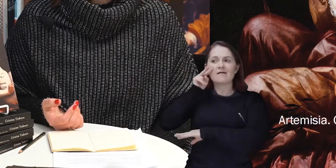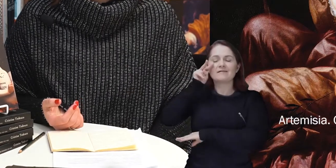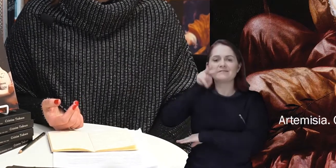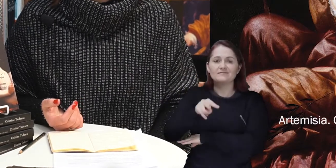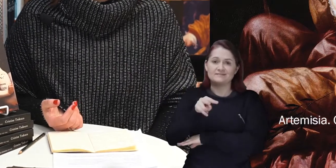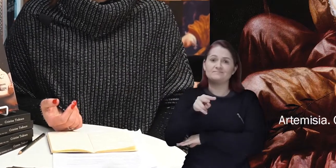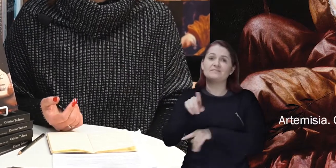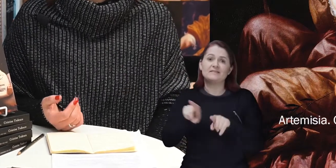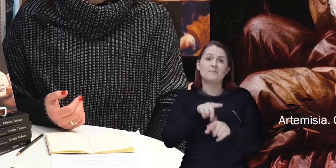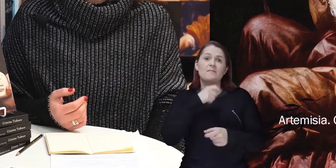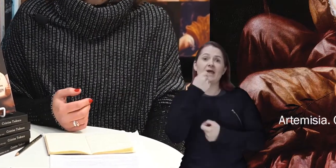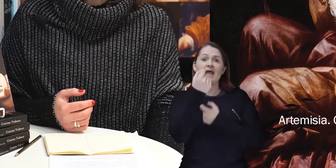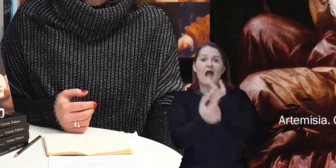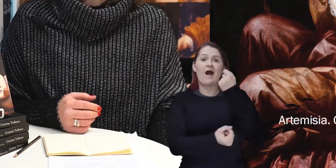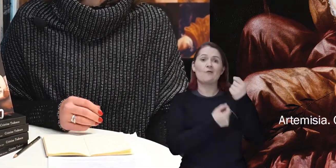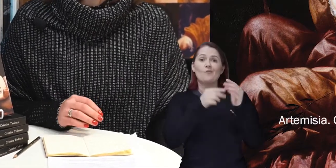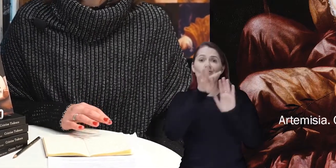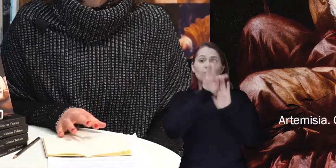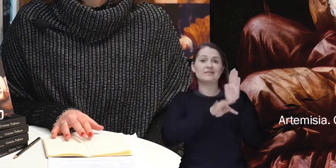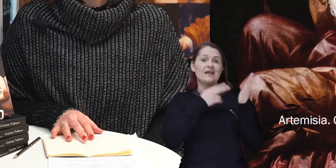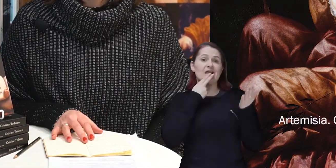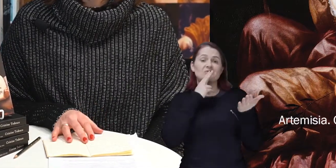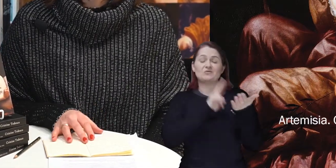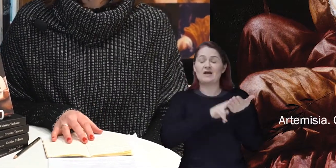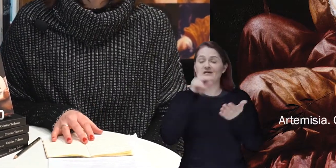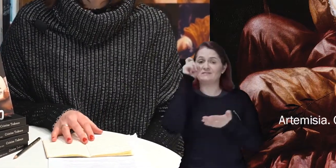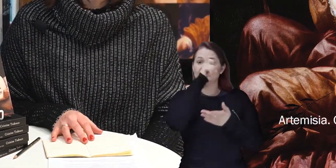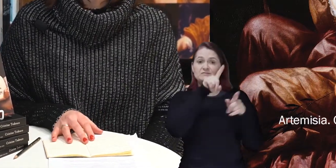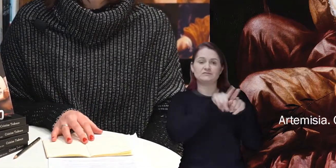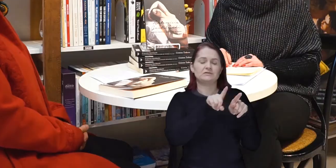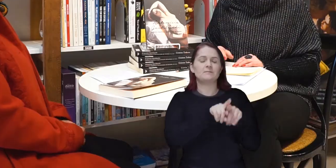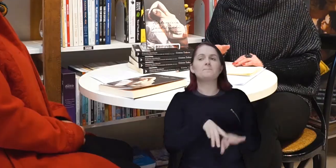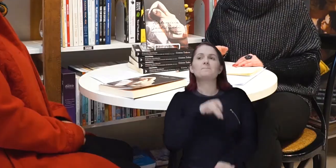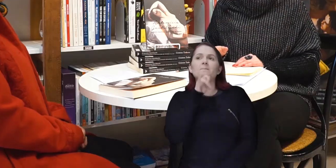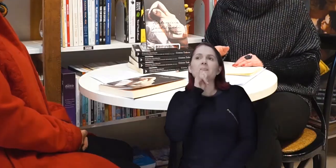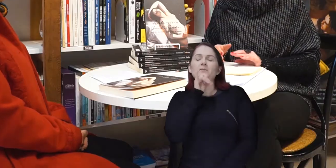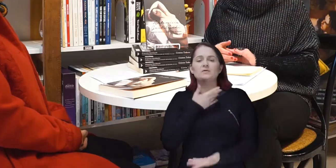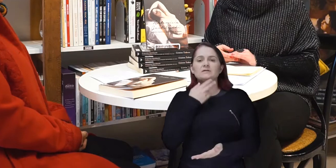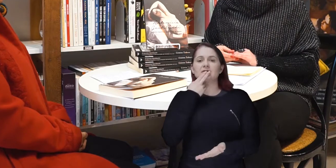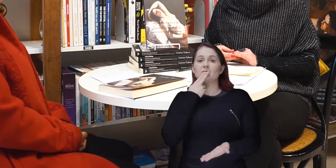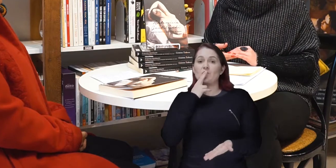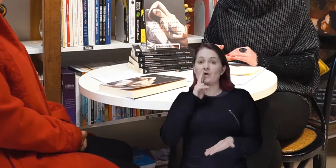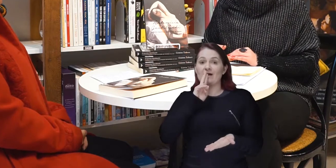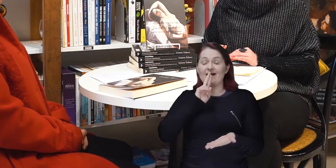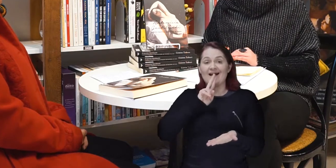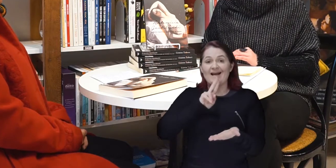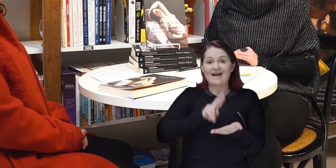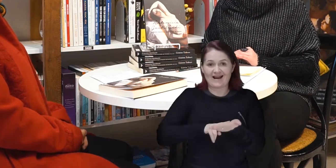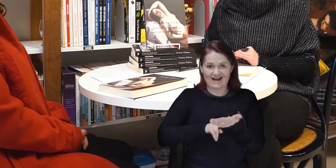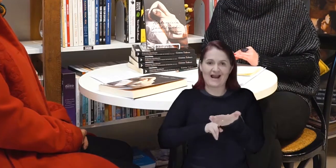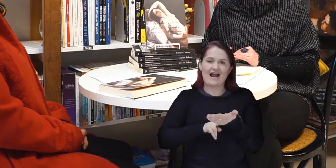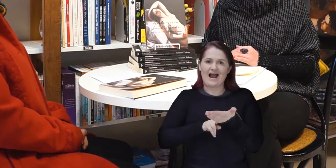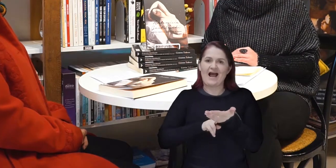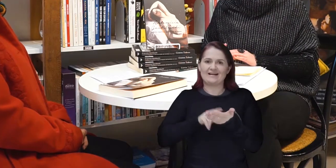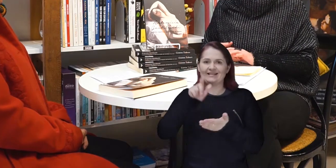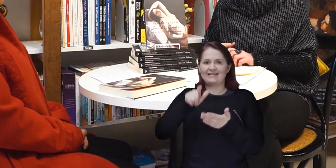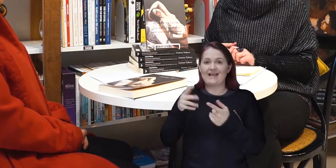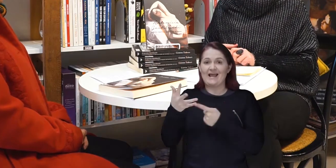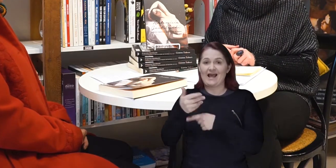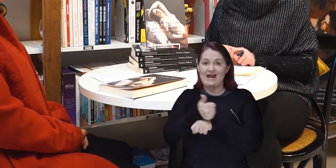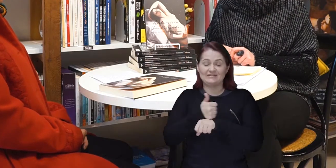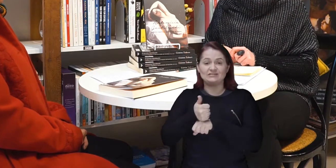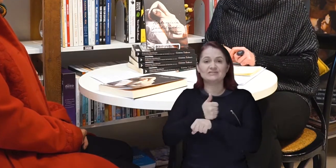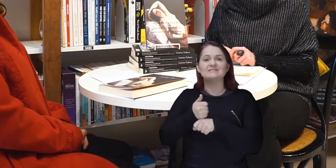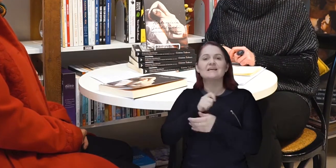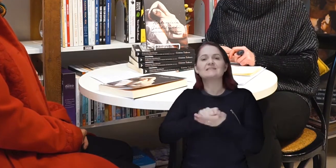imagens. E também as fontes escritas, algumas dificuldades apareceram. Por exemplo, a carta que Artemisia escreveu ao cientista